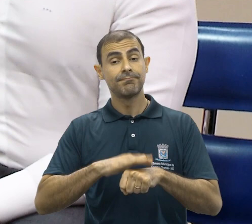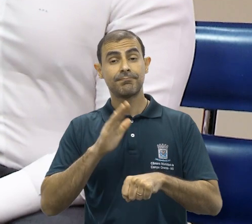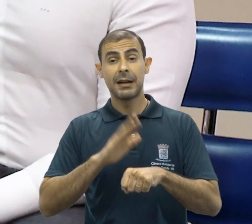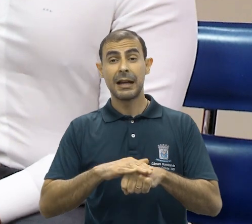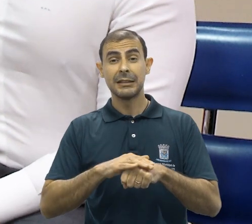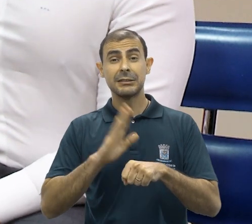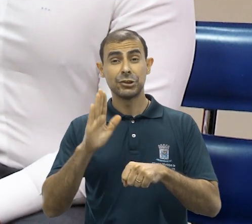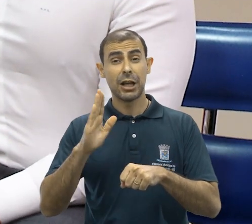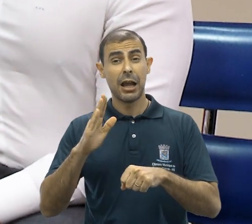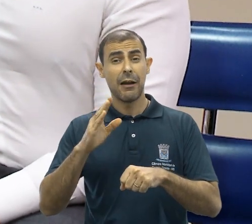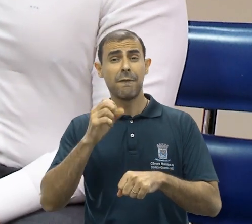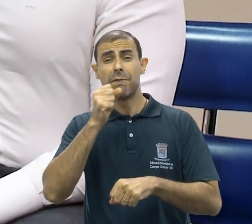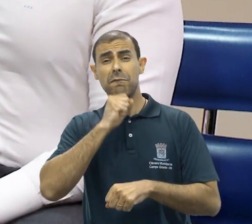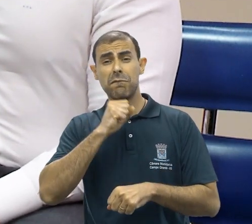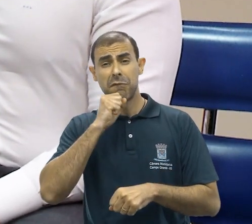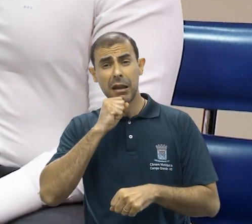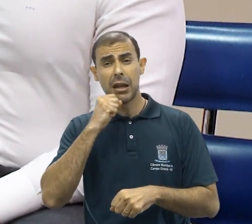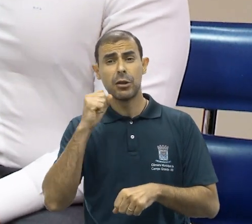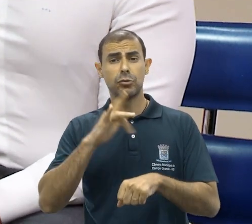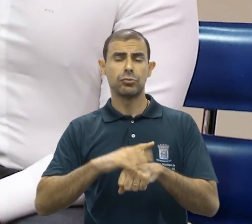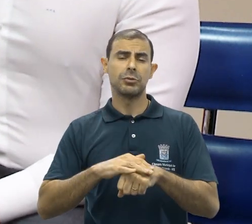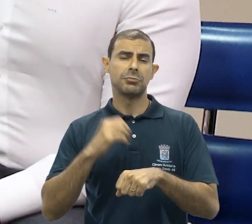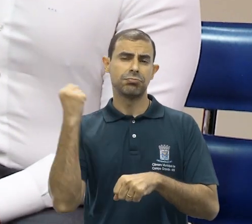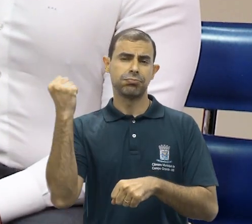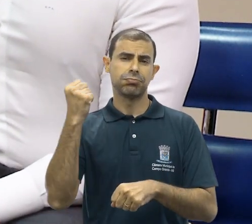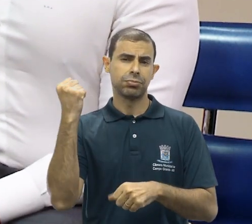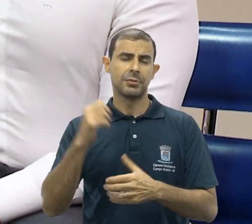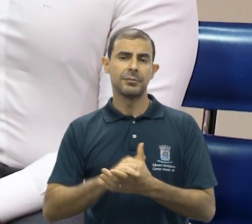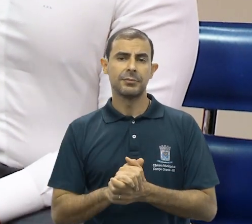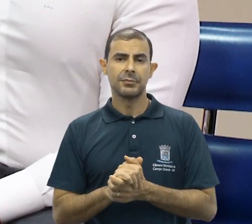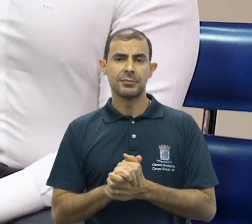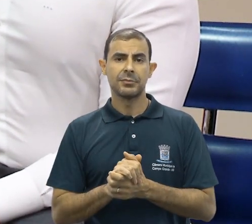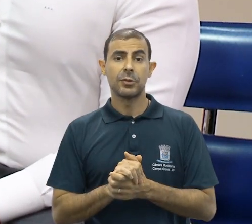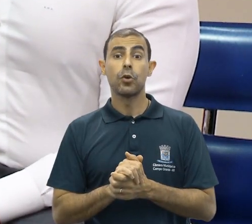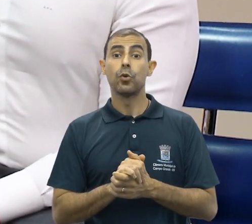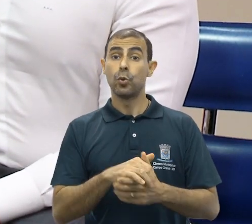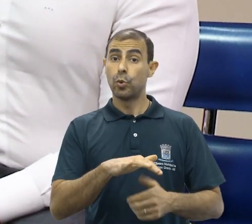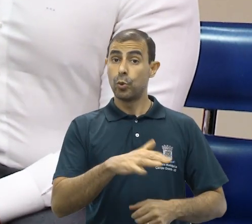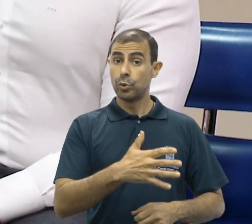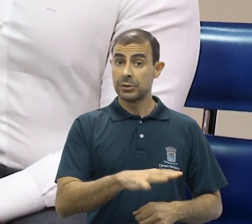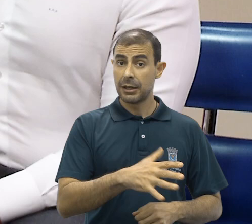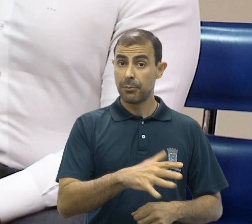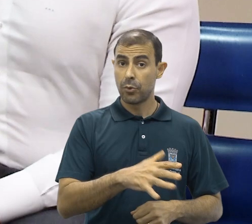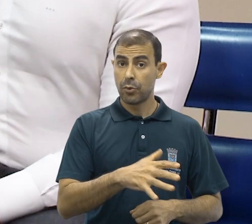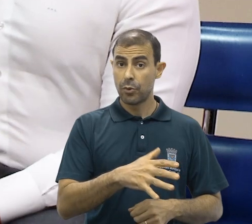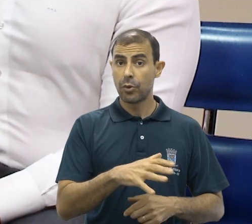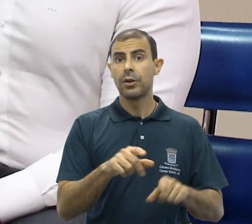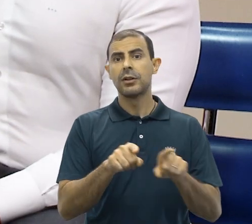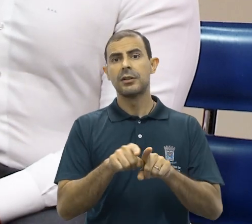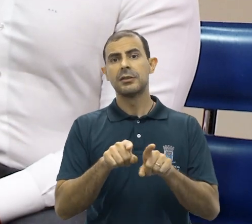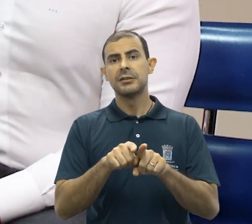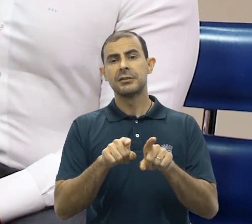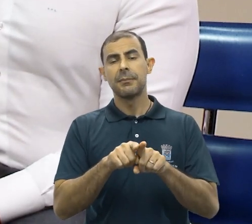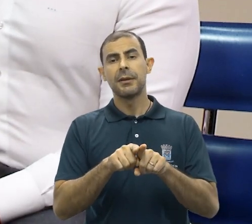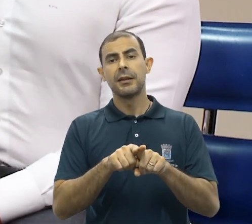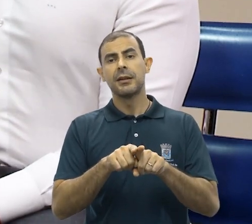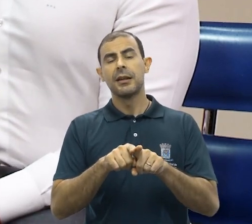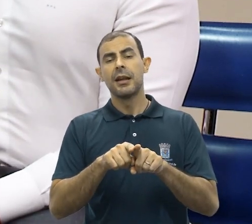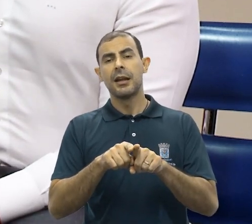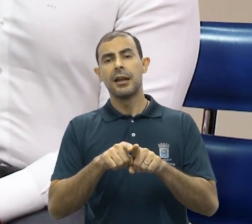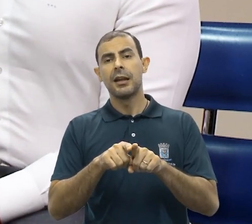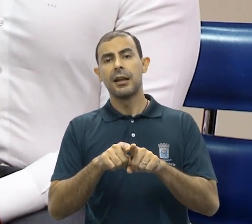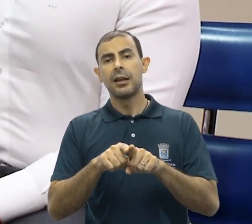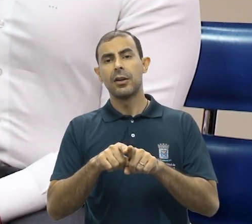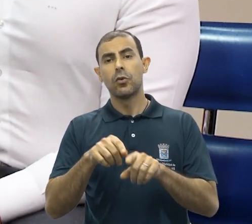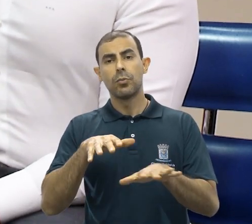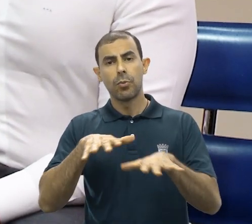estão mais no final da doença. O tremor, rigidez e bradicinesia são os principais que a gente tem que atentar para fechar o